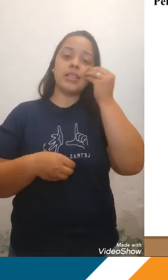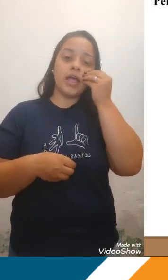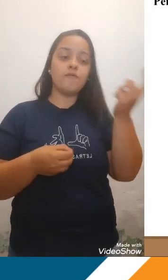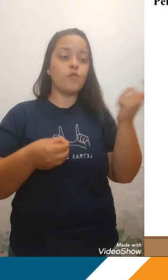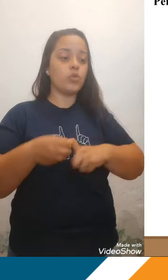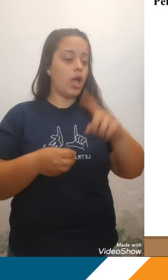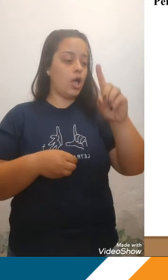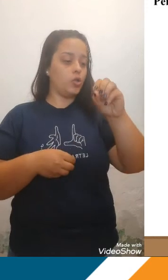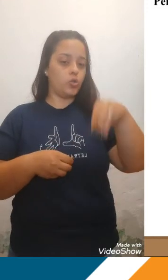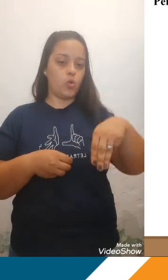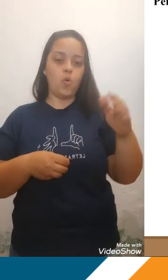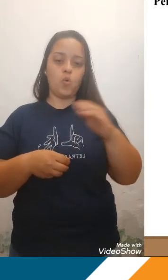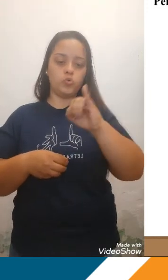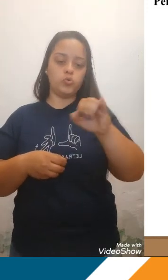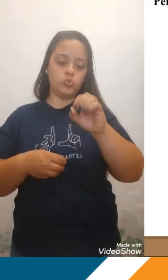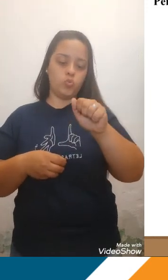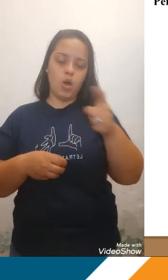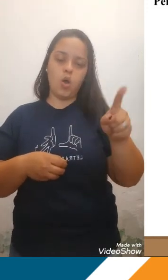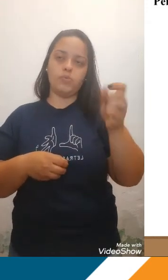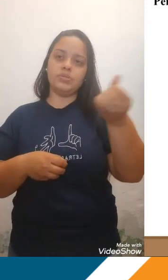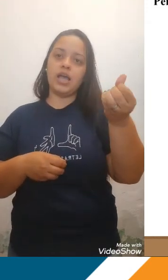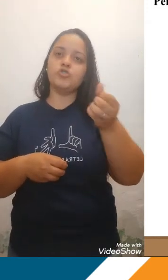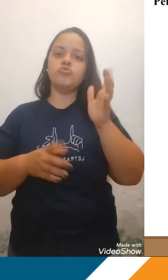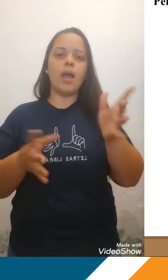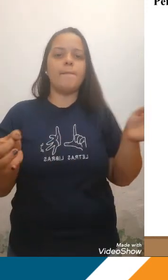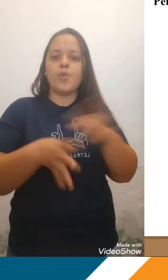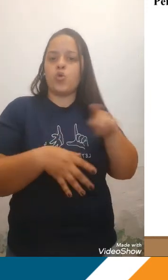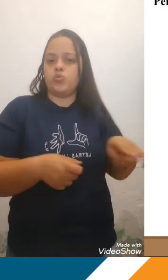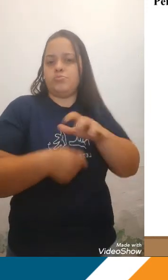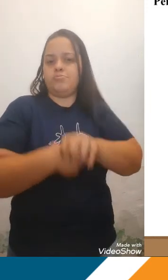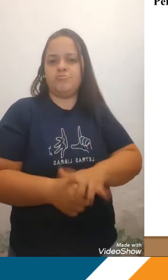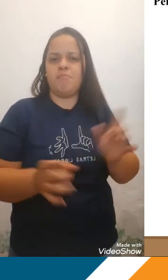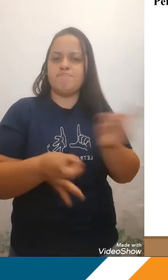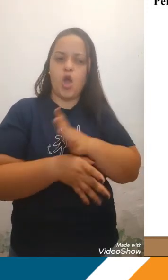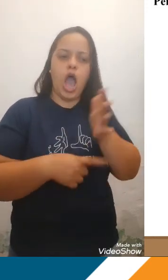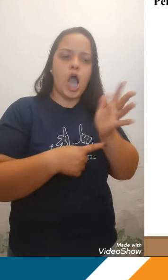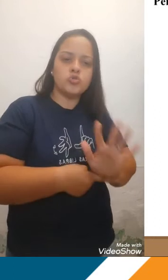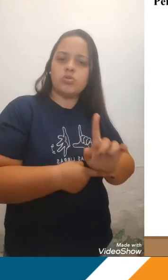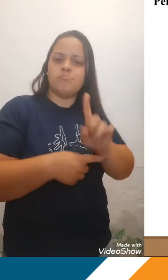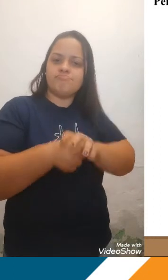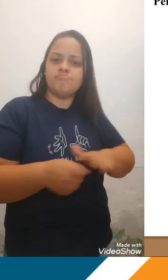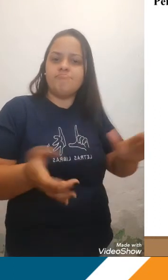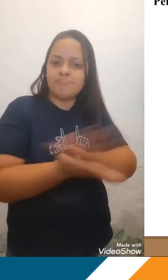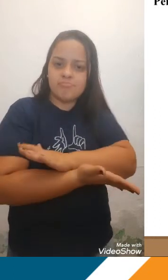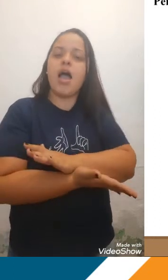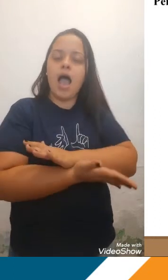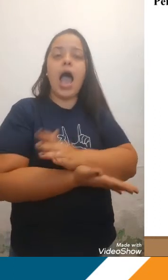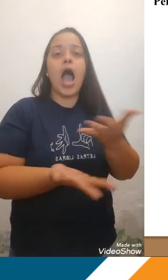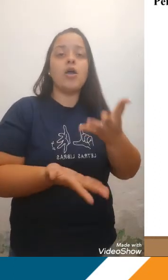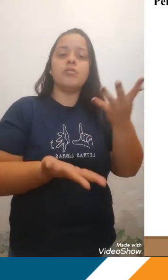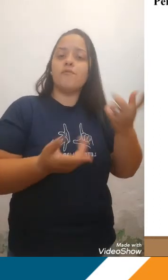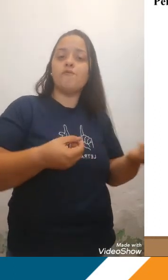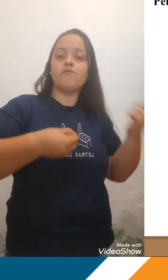porque a causa da transferência da corte para o Brasil já havia sido solucionada. No entanto, era necessário considerar